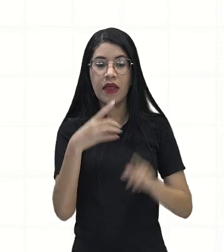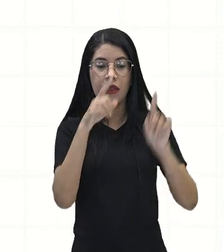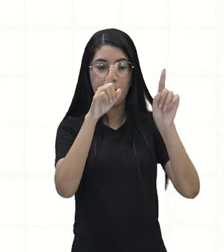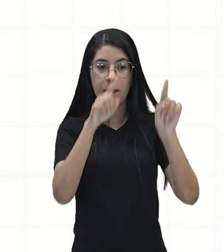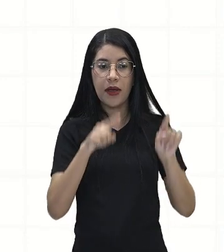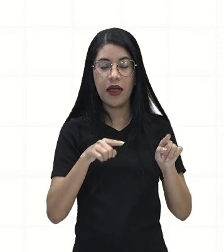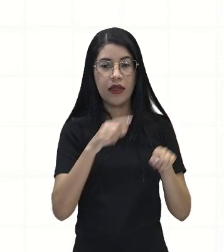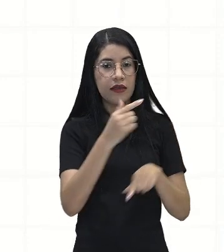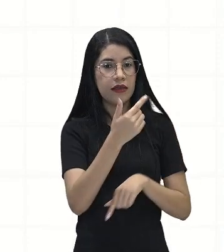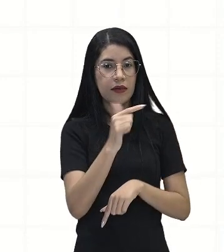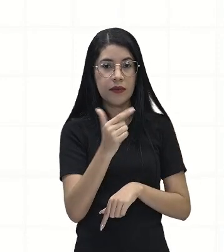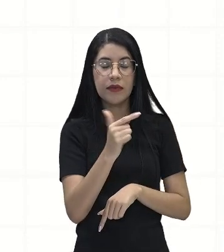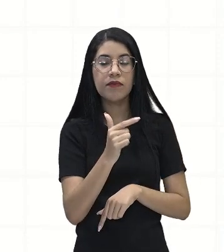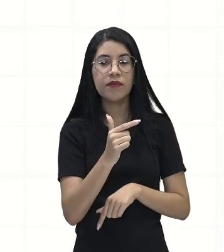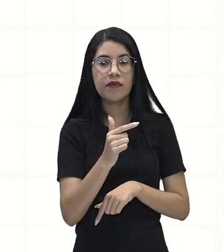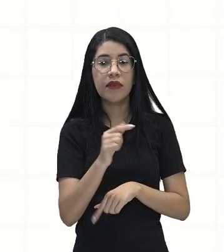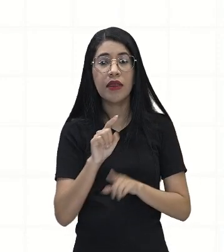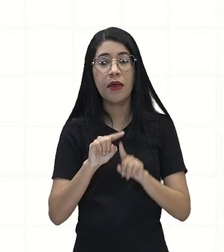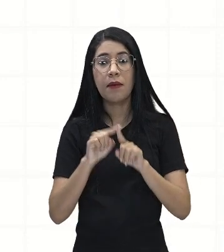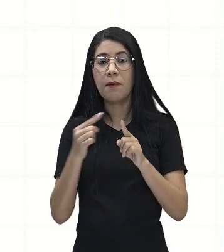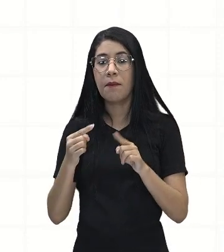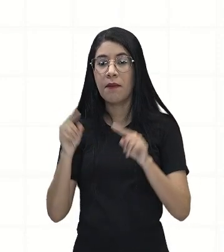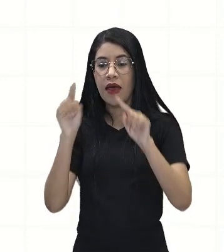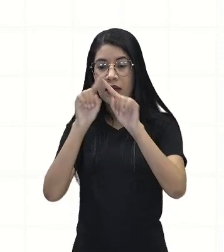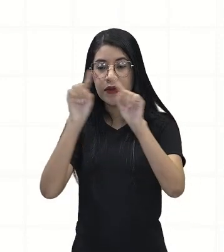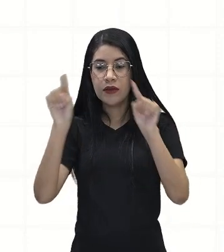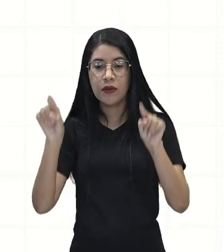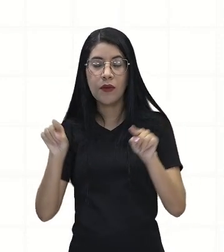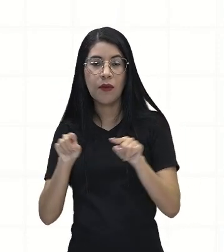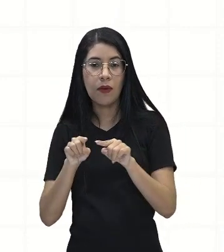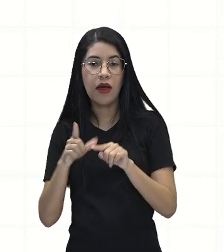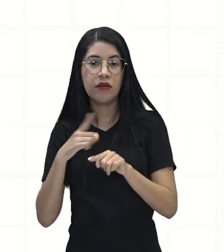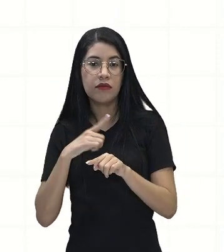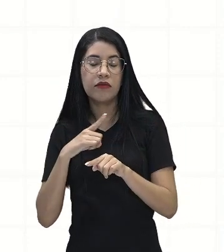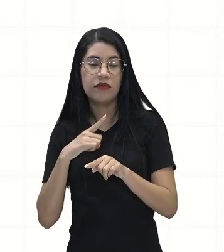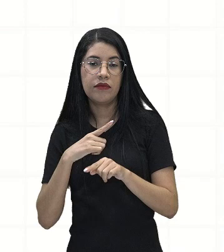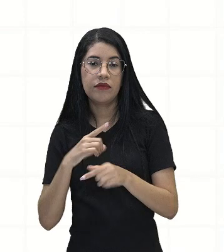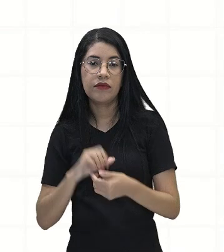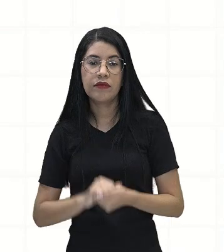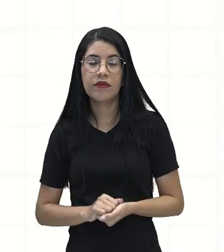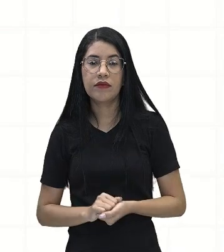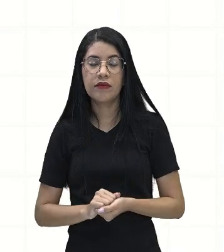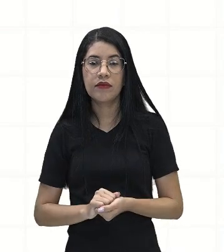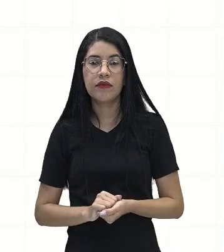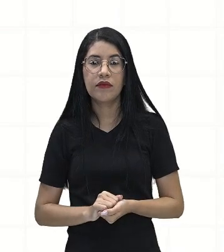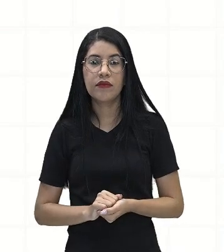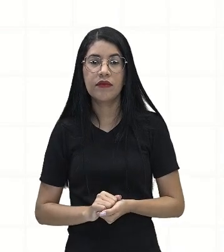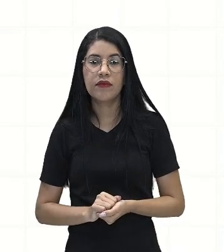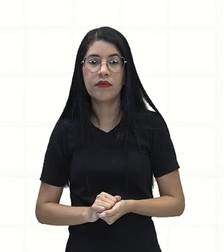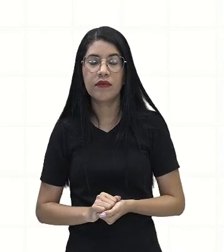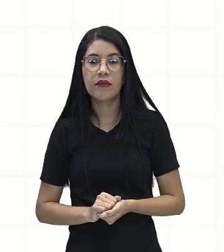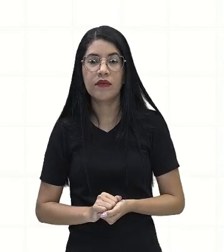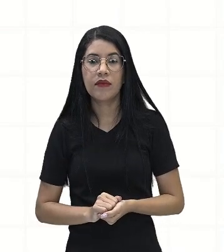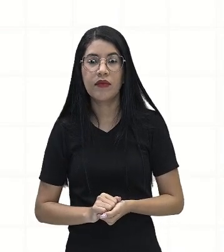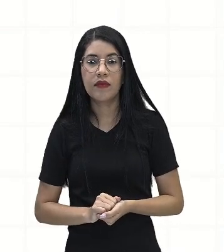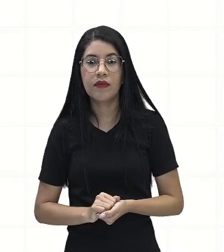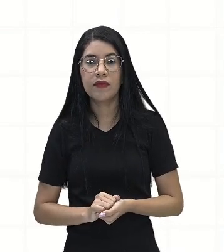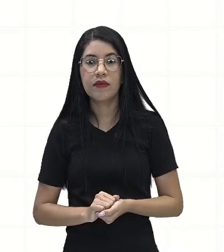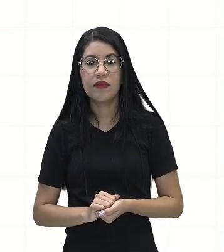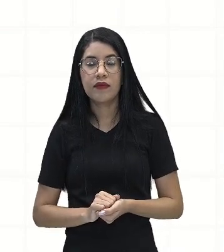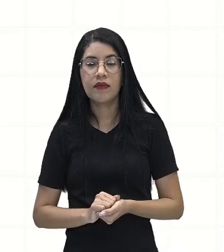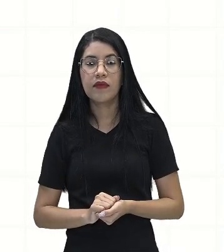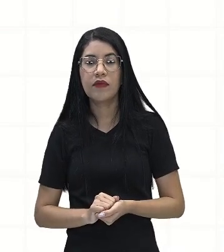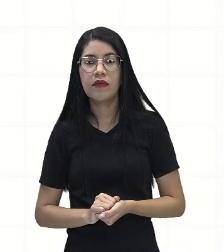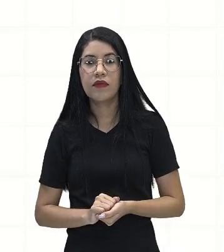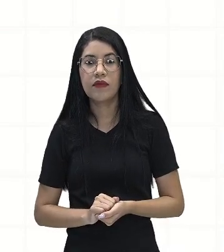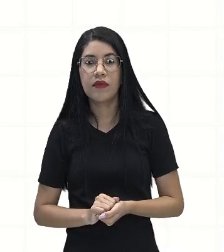suas extremidades fechadas, ela não tem as suas bordas. Já os quadros, eles vão ter as suas bordas, né? Ali